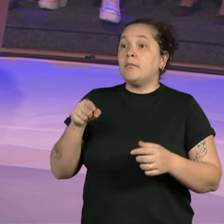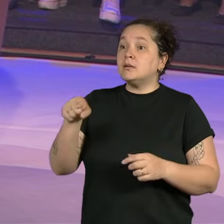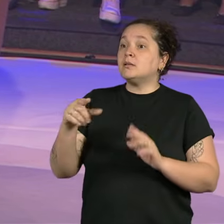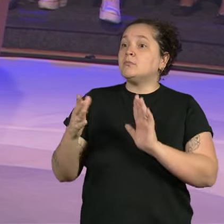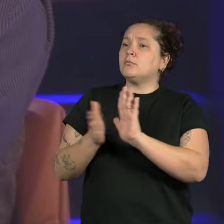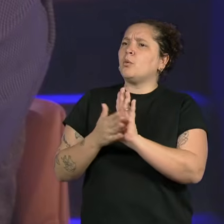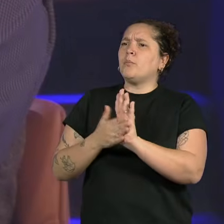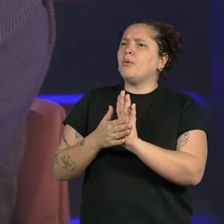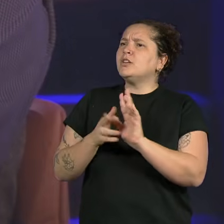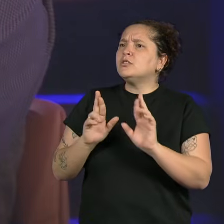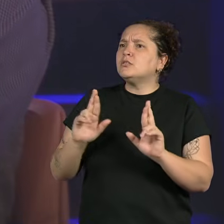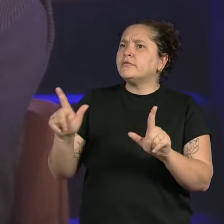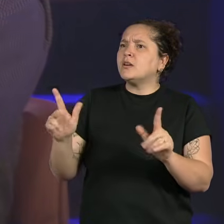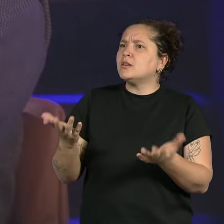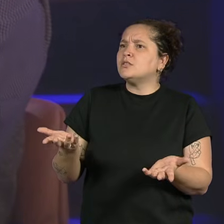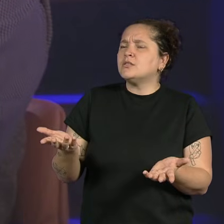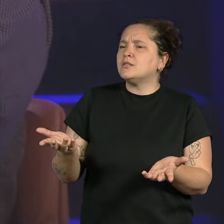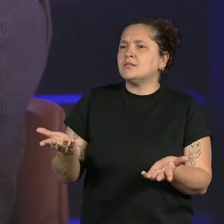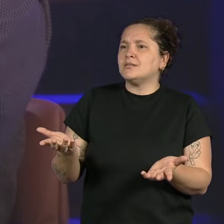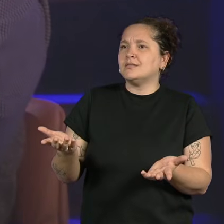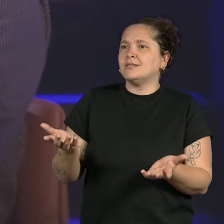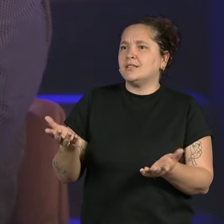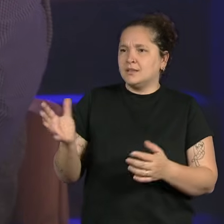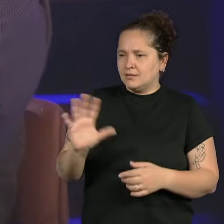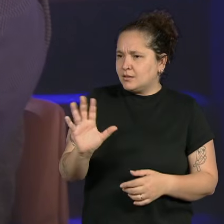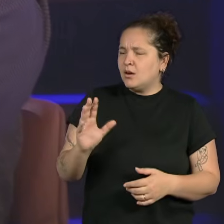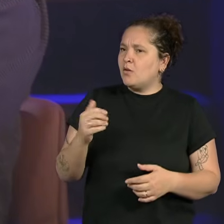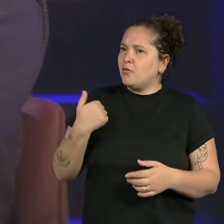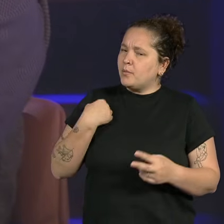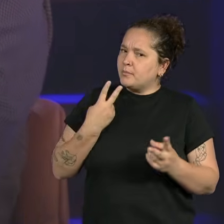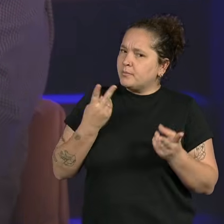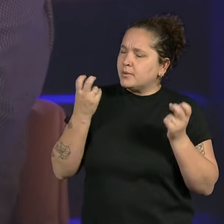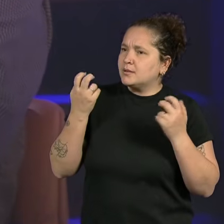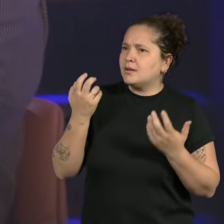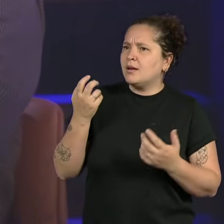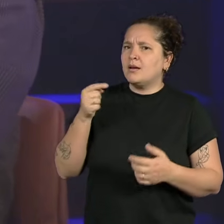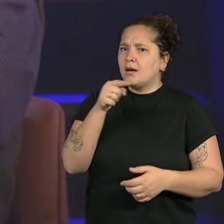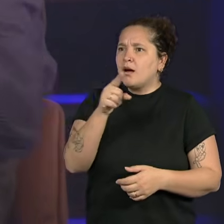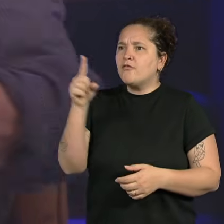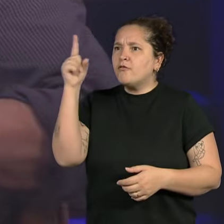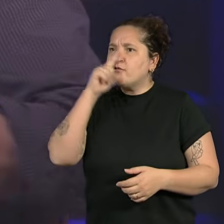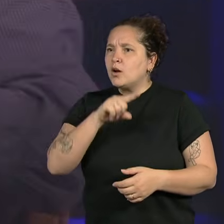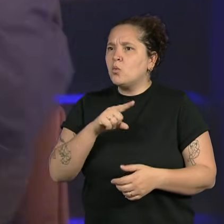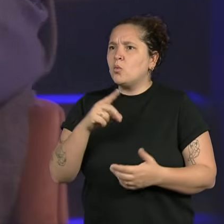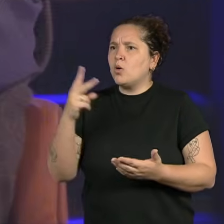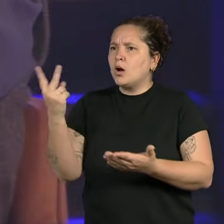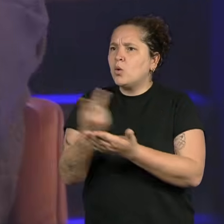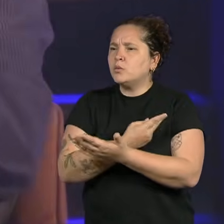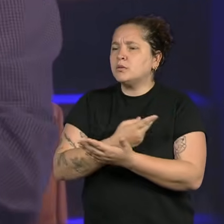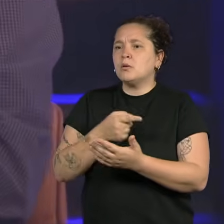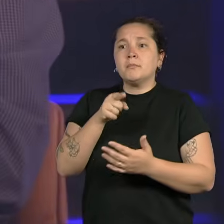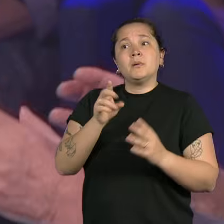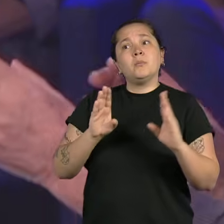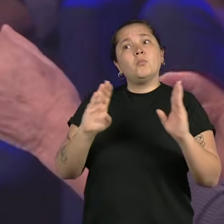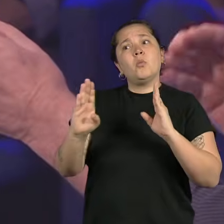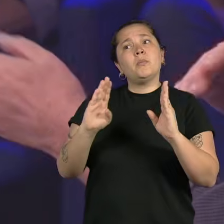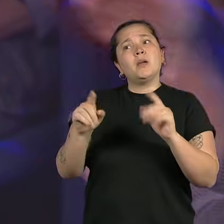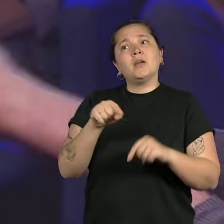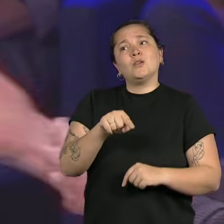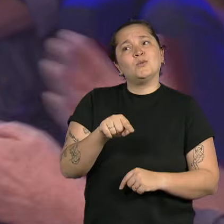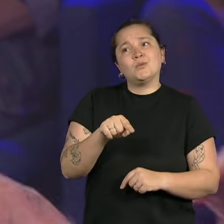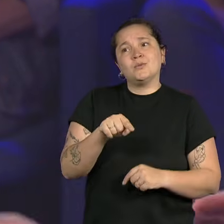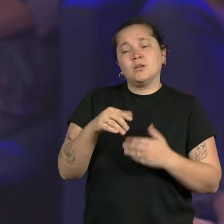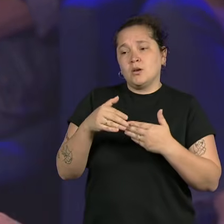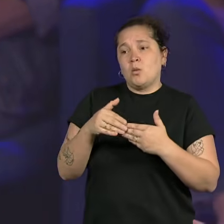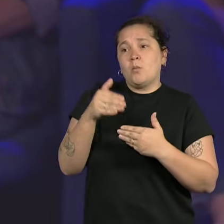contrário, vamos pensar e perceber que uma falha é produto de um momento histórico e que no